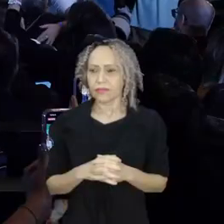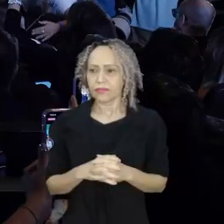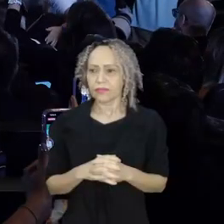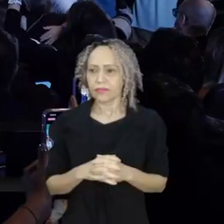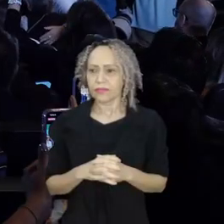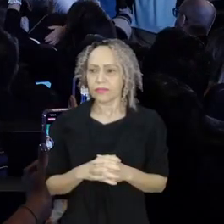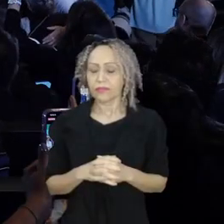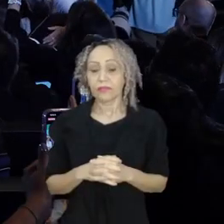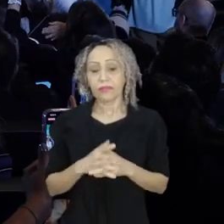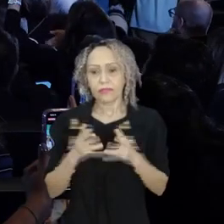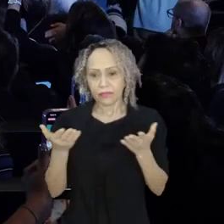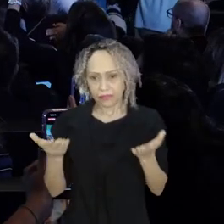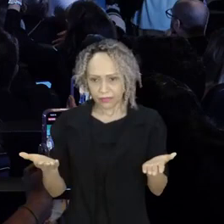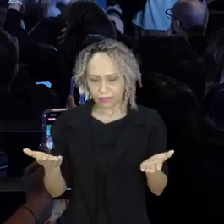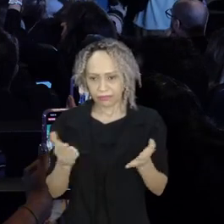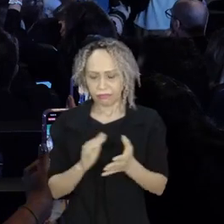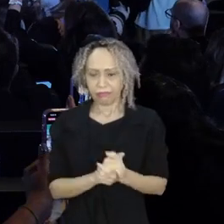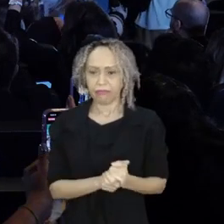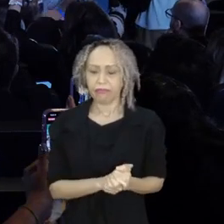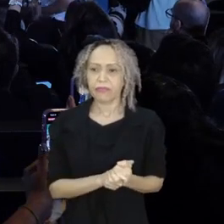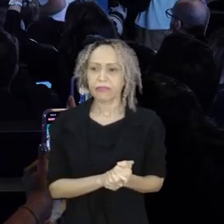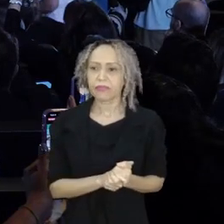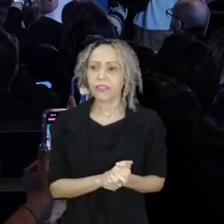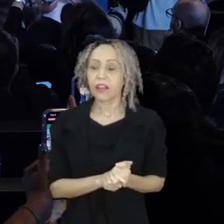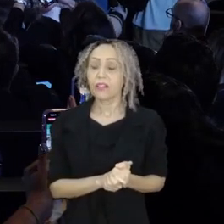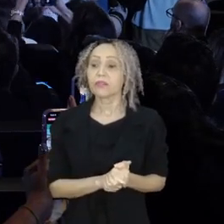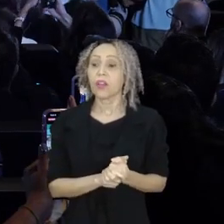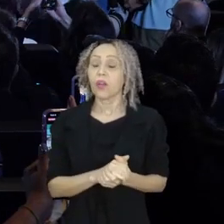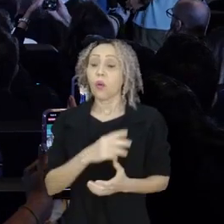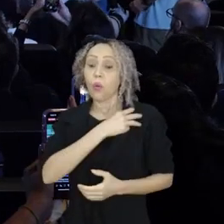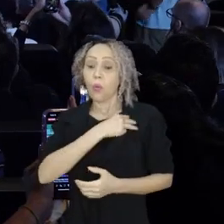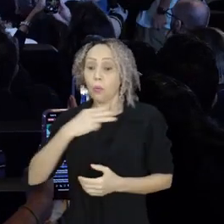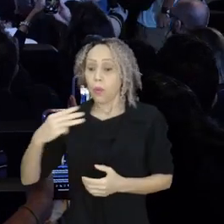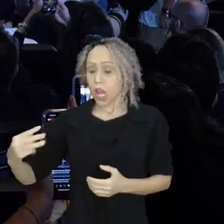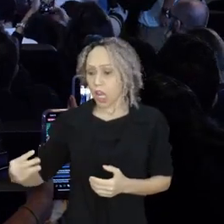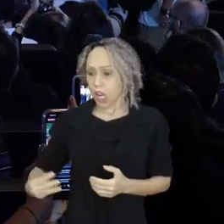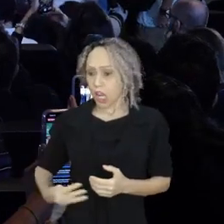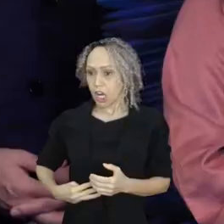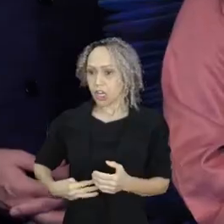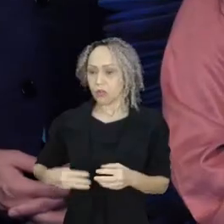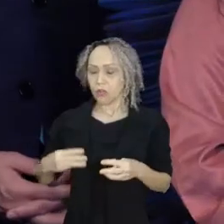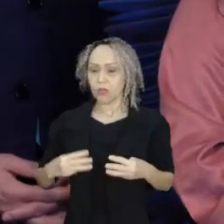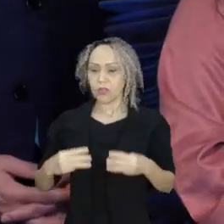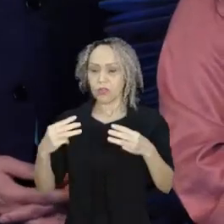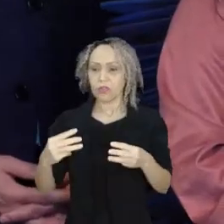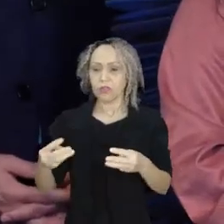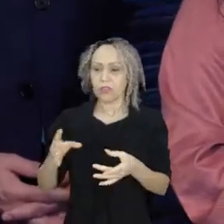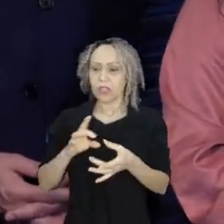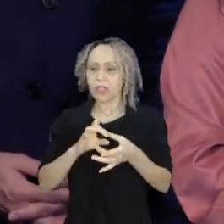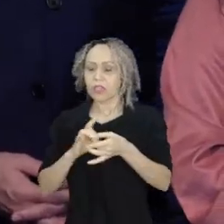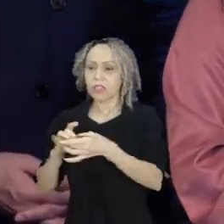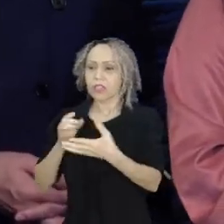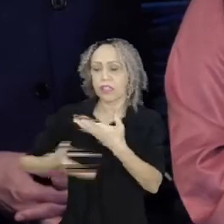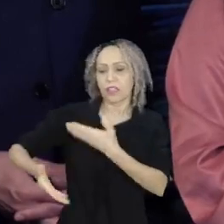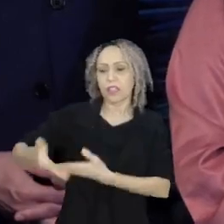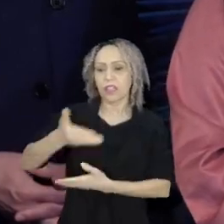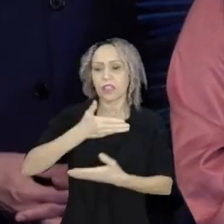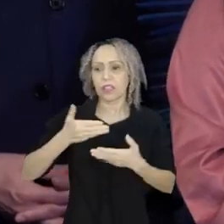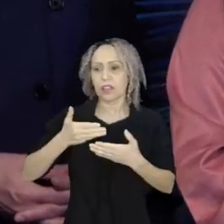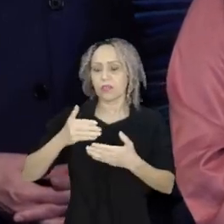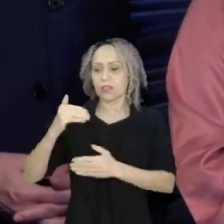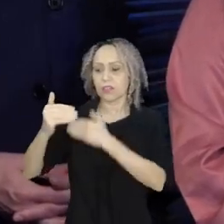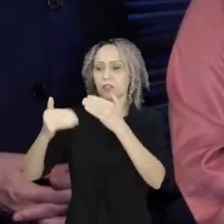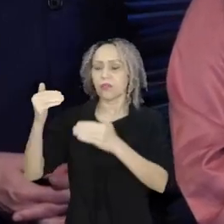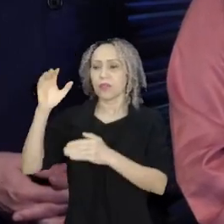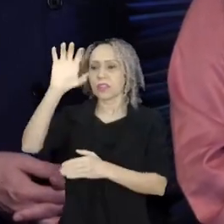Bem, o ministro da Integração do Desenvolvimento Regional, eu tenho o prazer